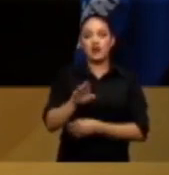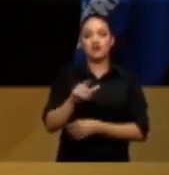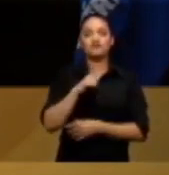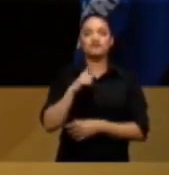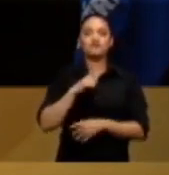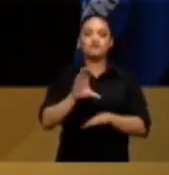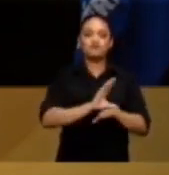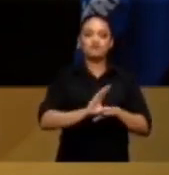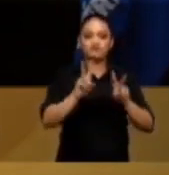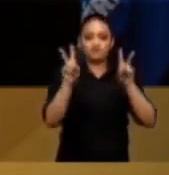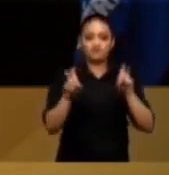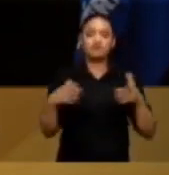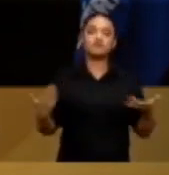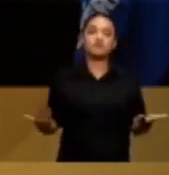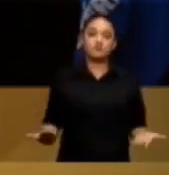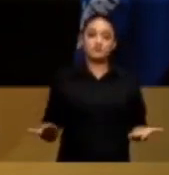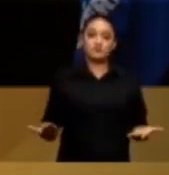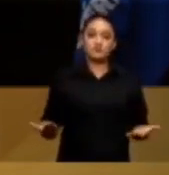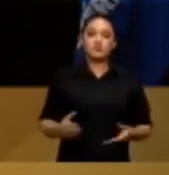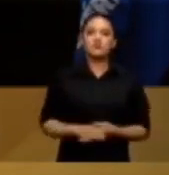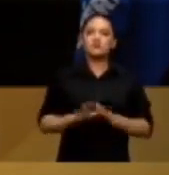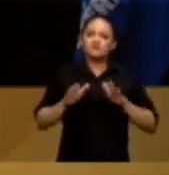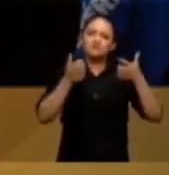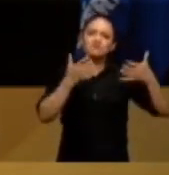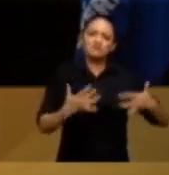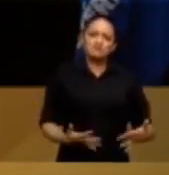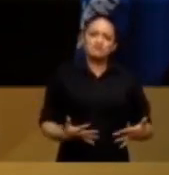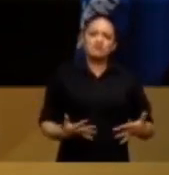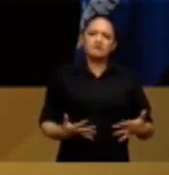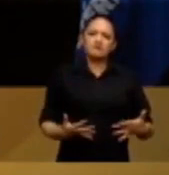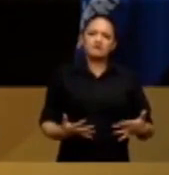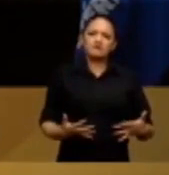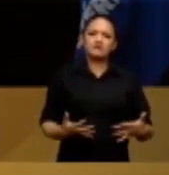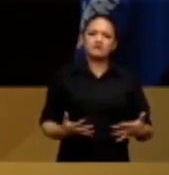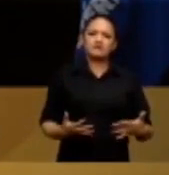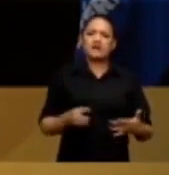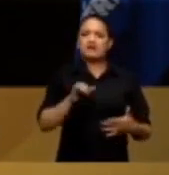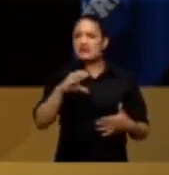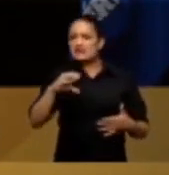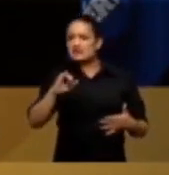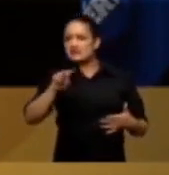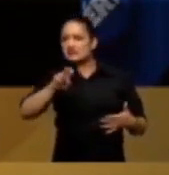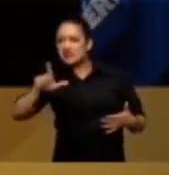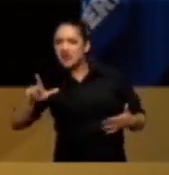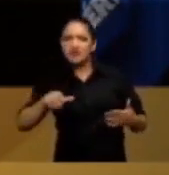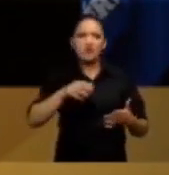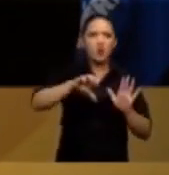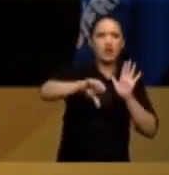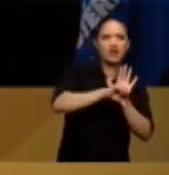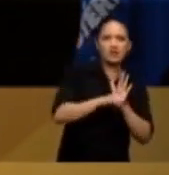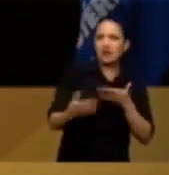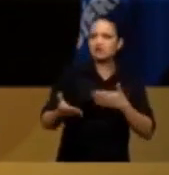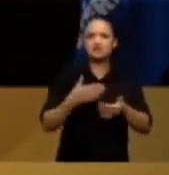vez atendidos esses pressupostos, a tavênia é irrelevante, cessível ou criminal, mas é importante